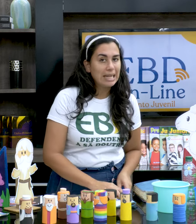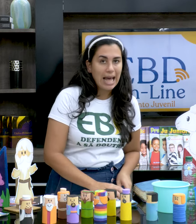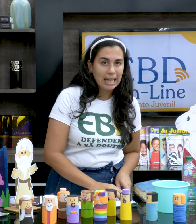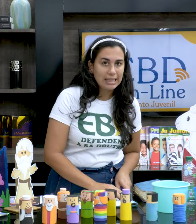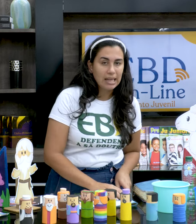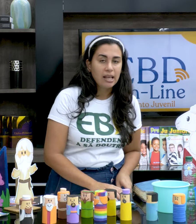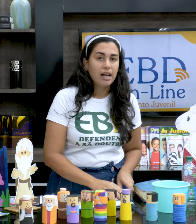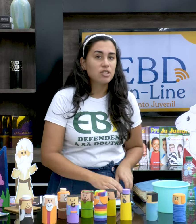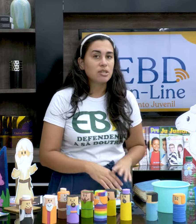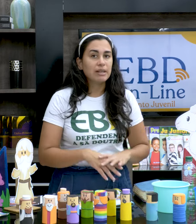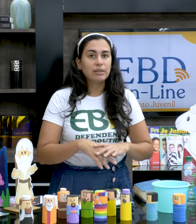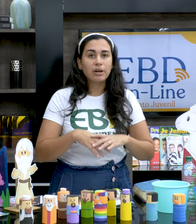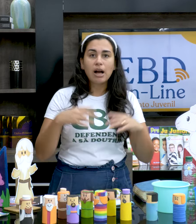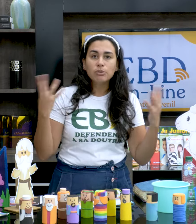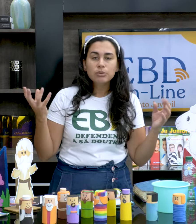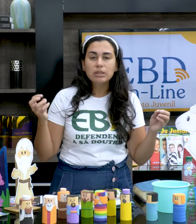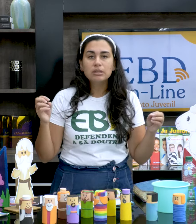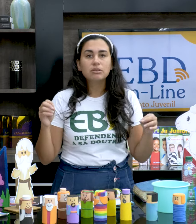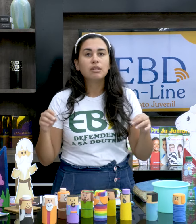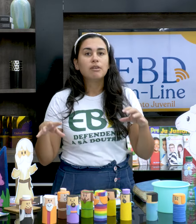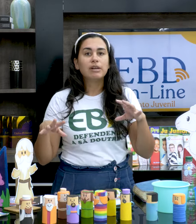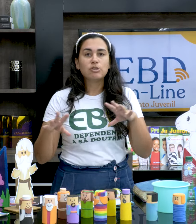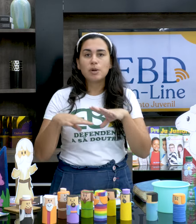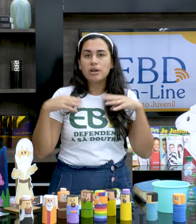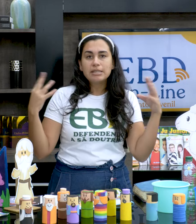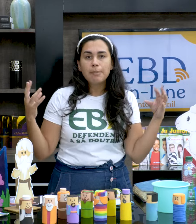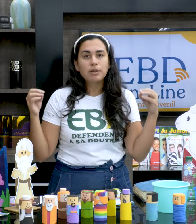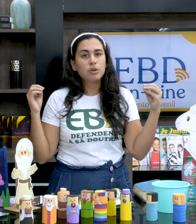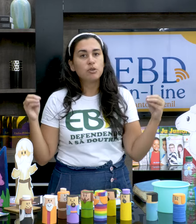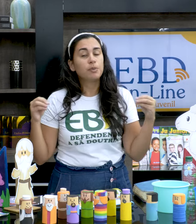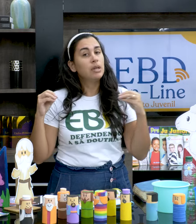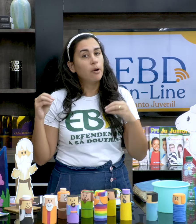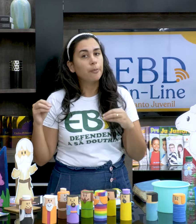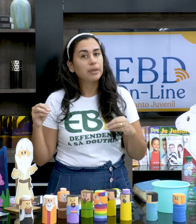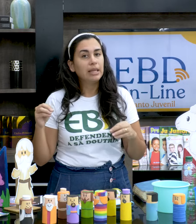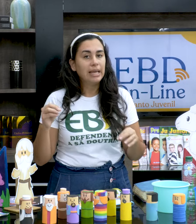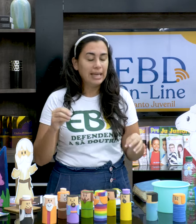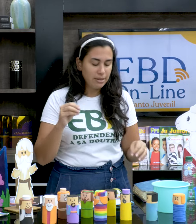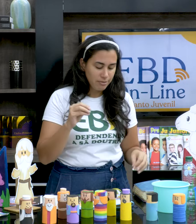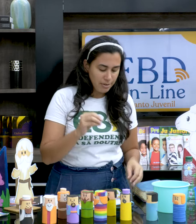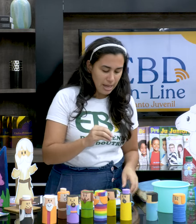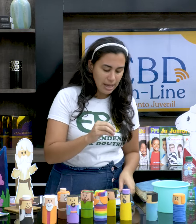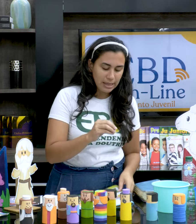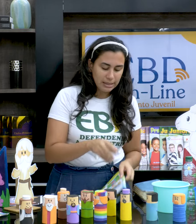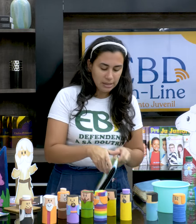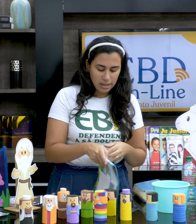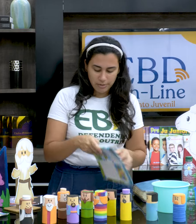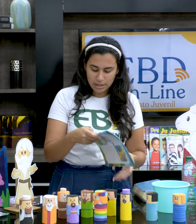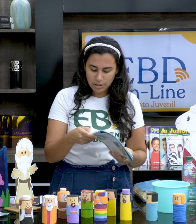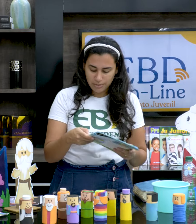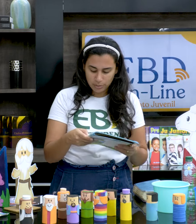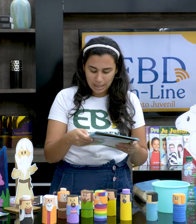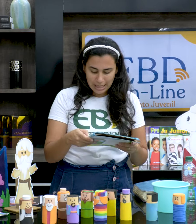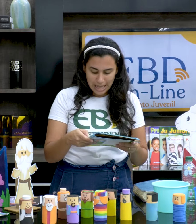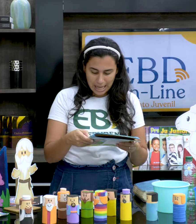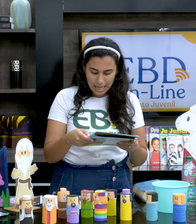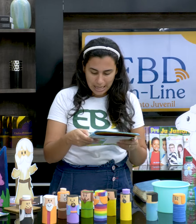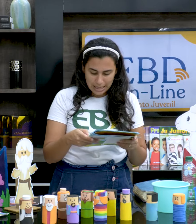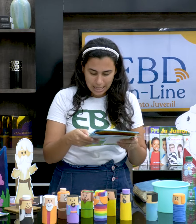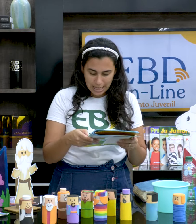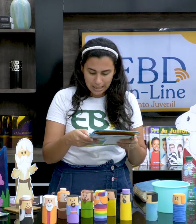faltar nada. A gente vai ter o carro do ano, vai ter os melhores sapatos, melhores roupas. Não. Ele não vai deixar